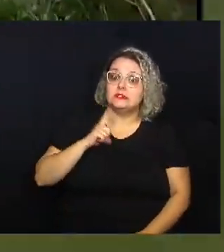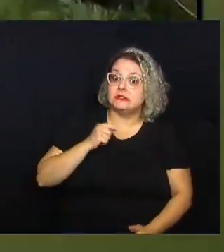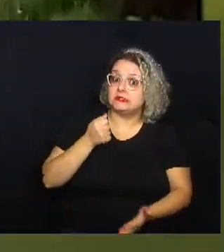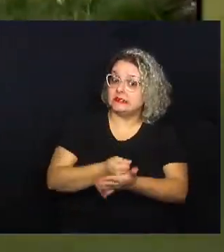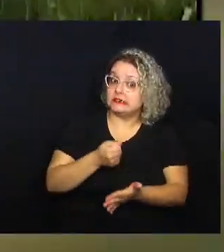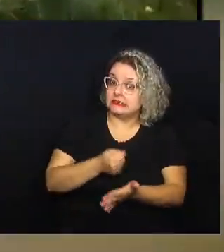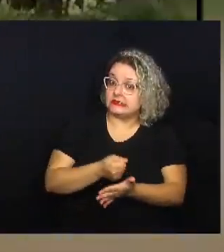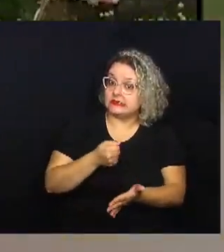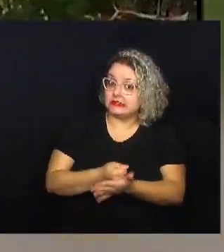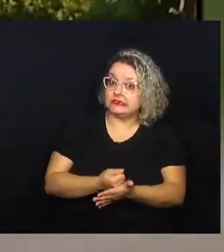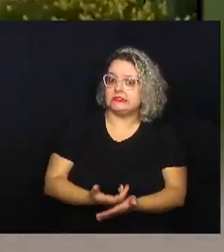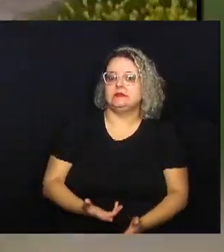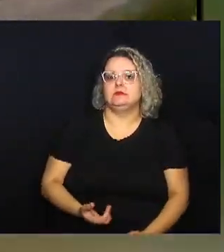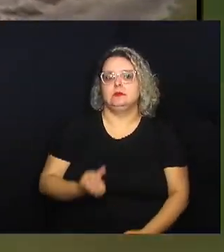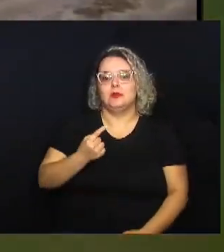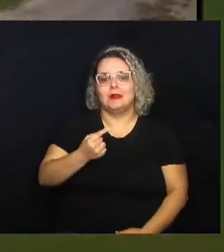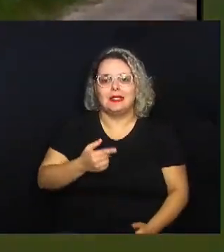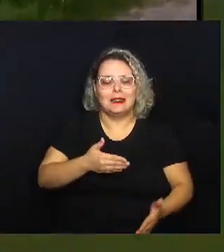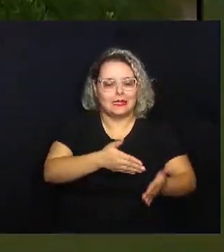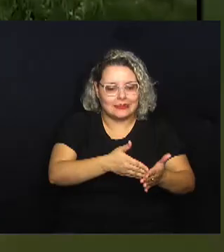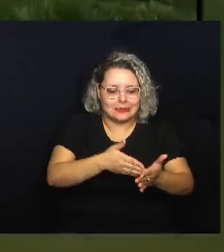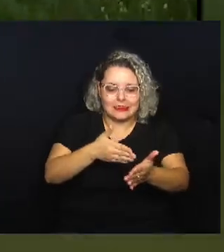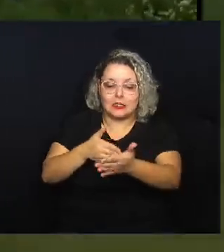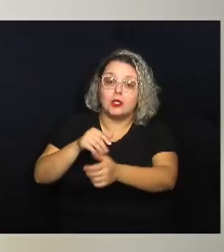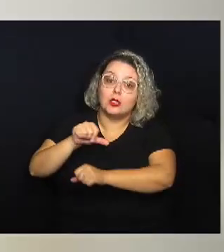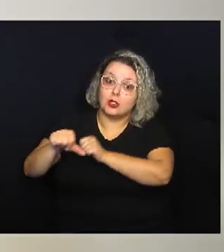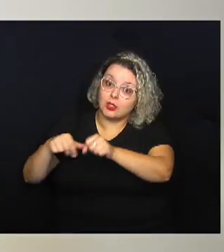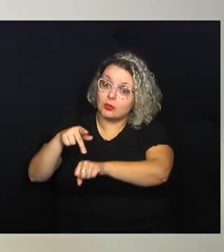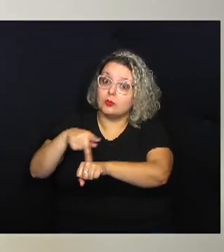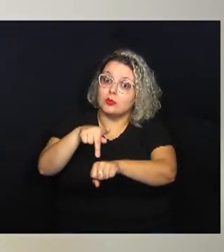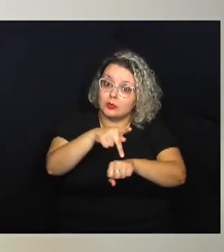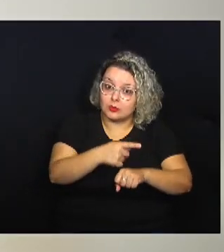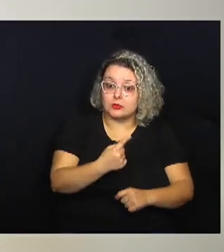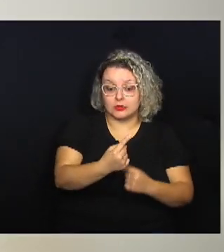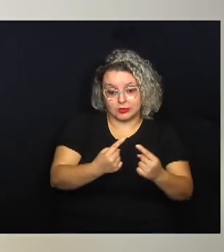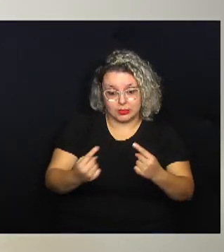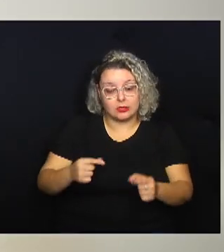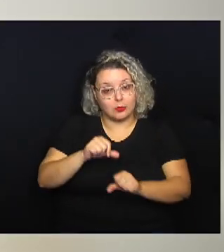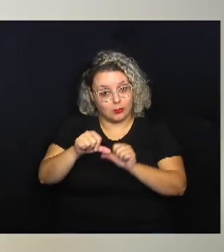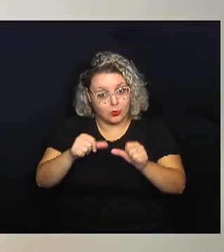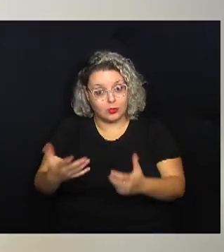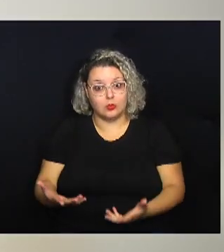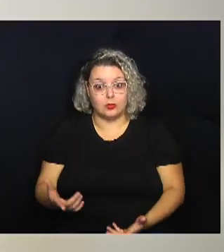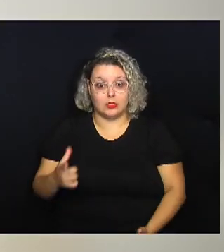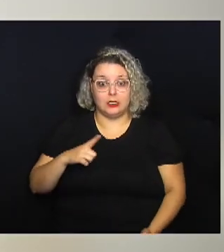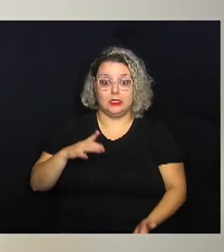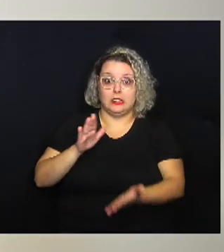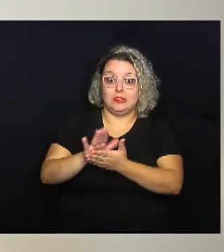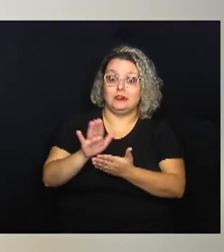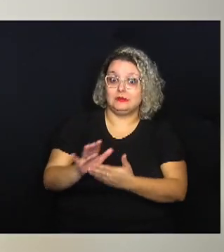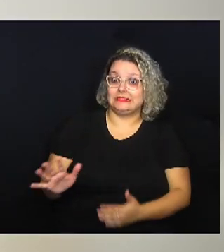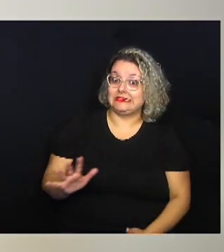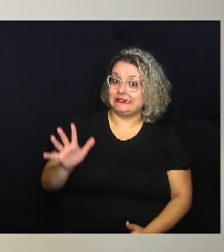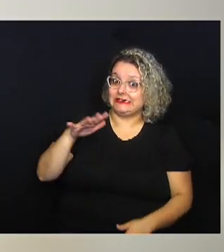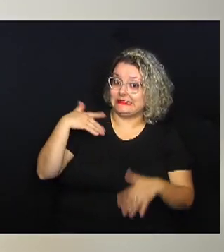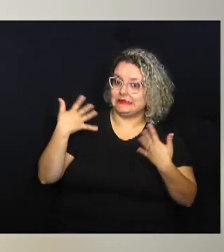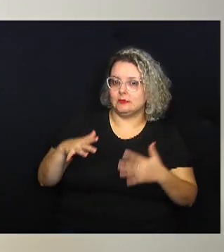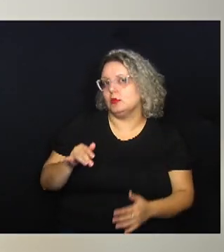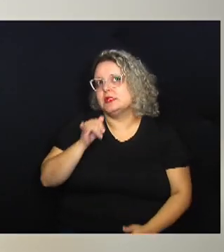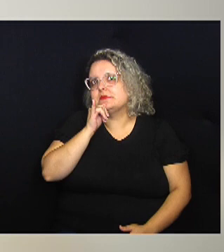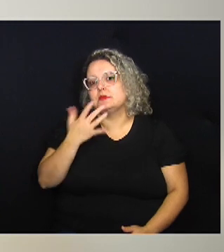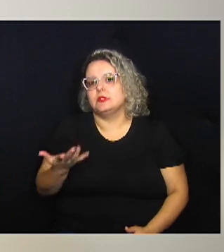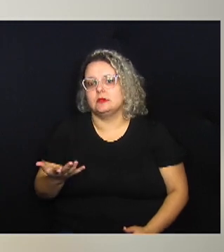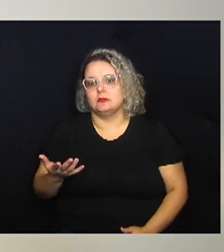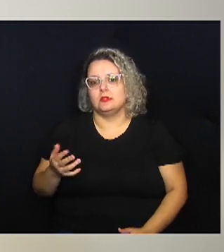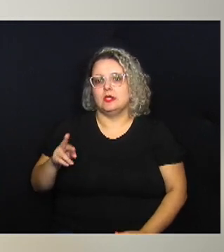exigência para passar por cada fronteira que muda de país para país bem custos mais altos tipo eu